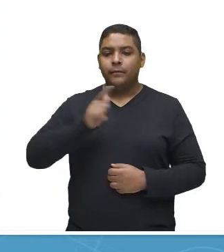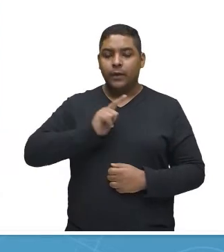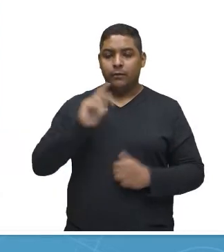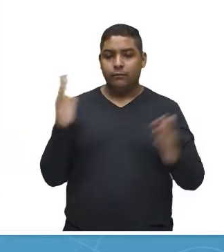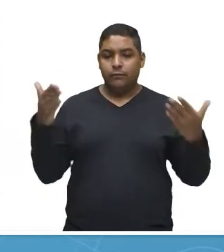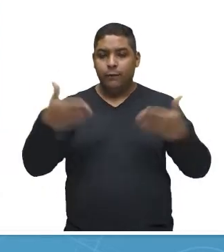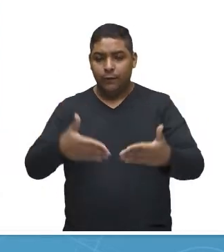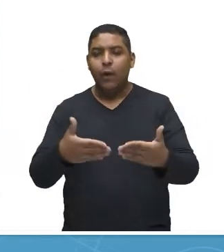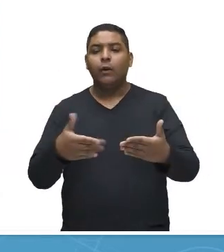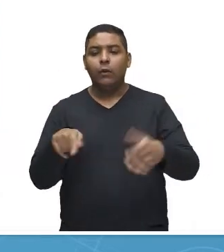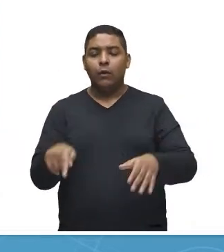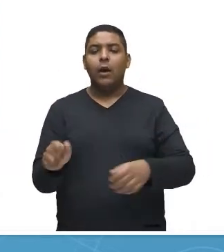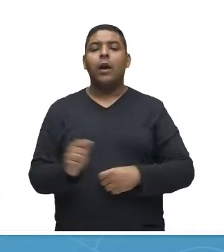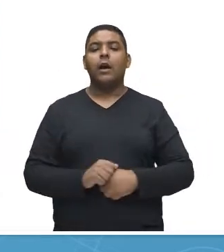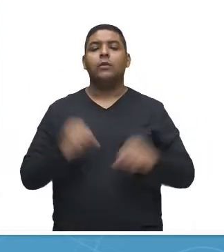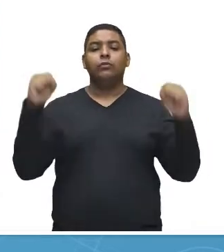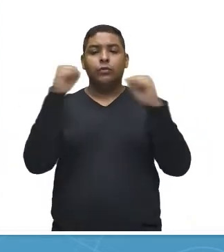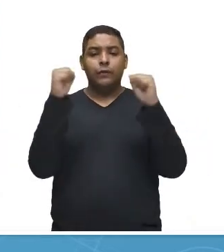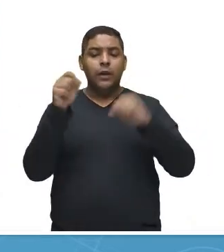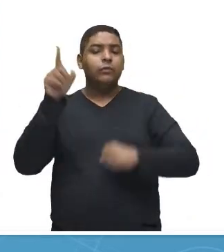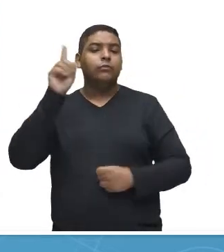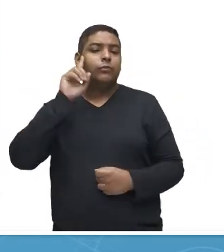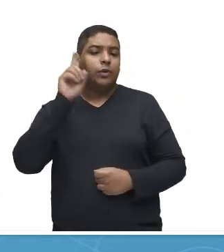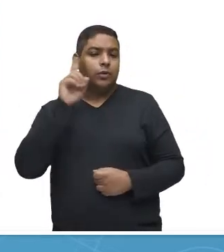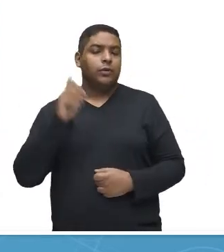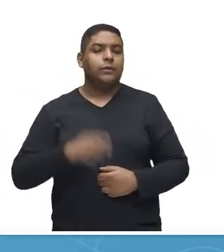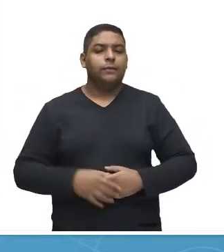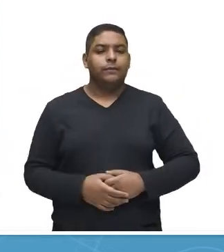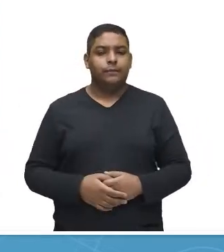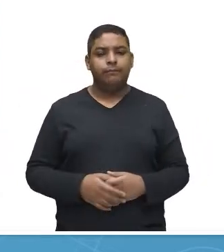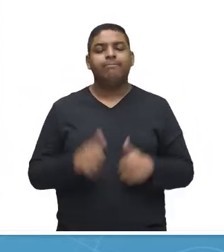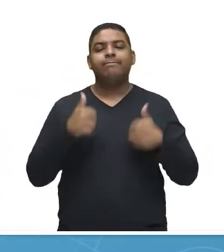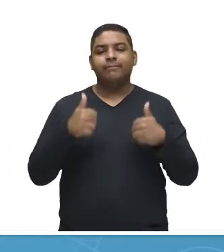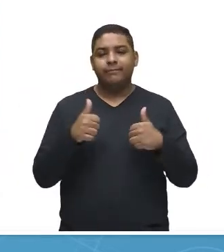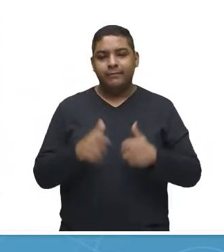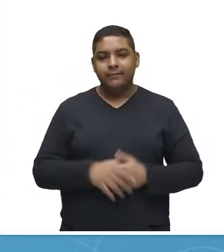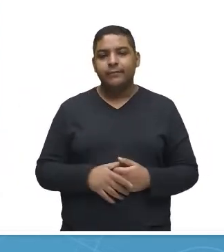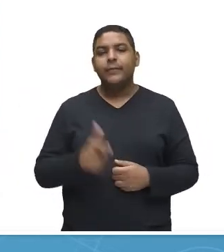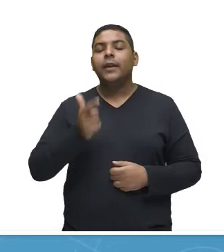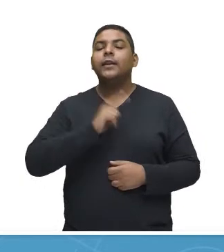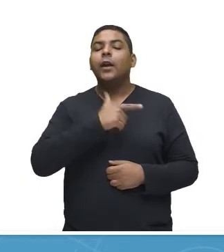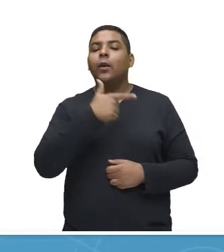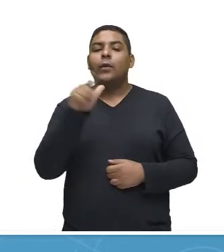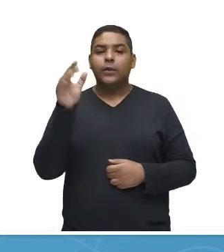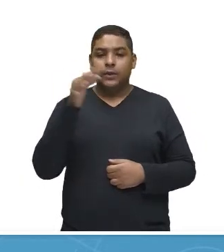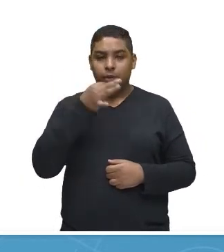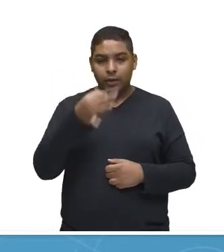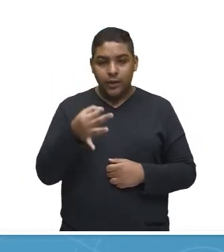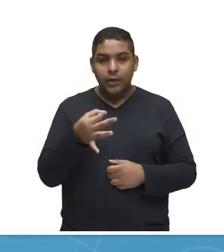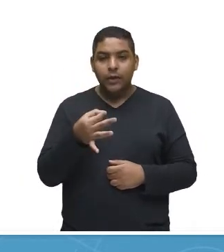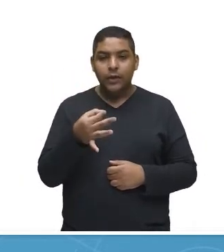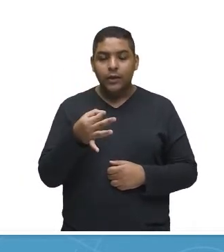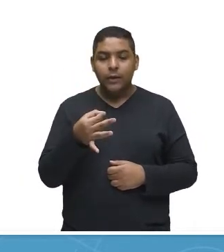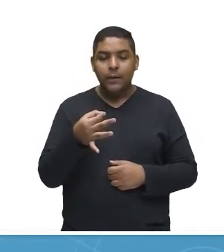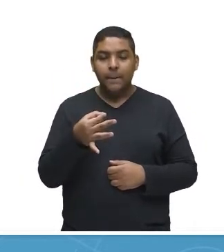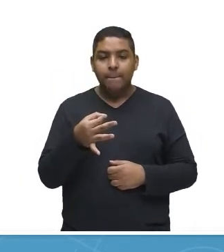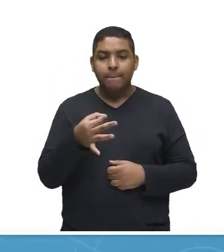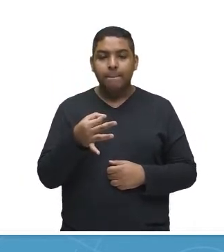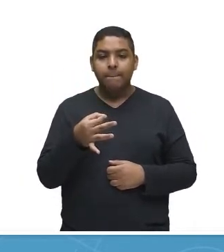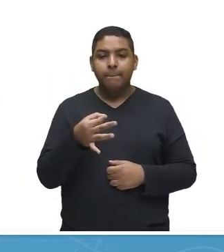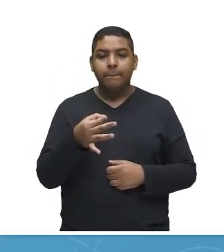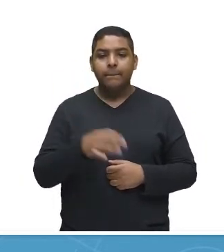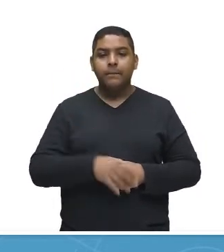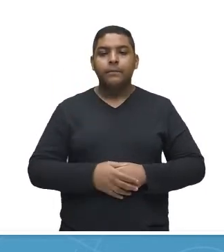gente faz no cotidiano, tá bom? Certo? Temos mais alguma dica? Se não, a gente